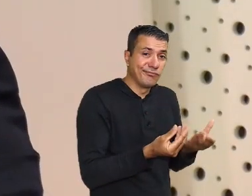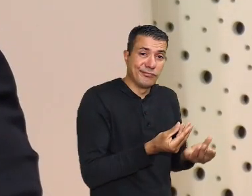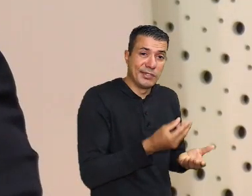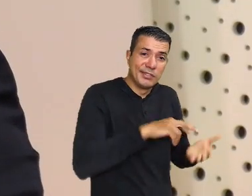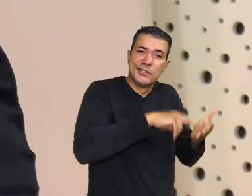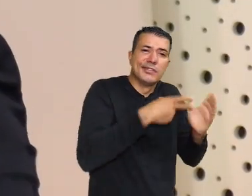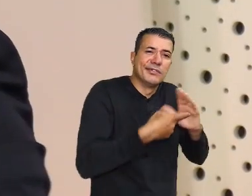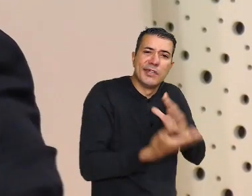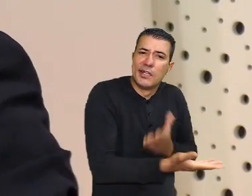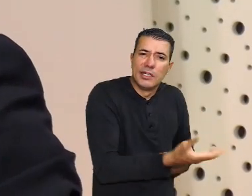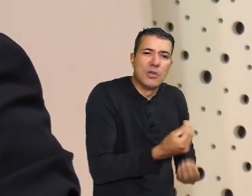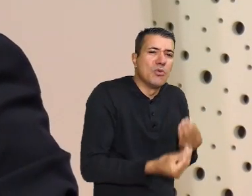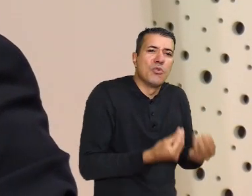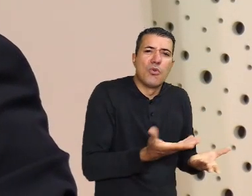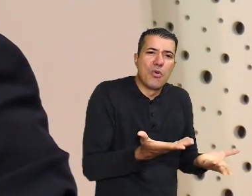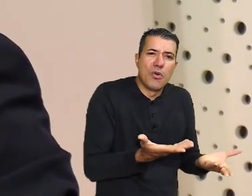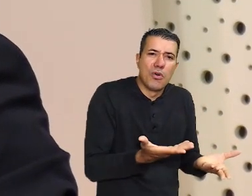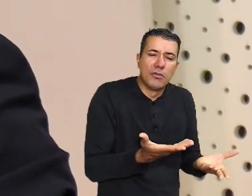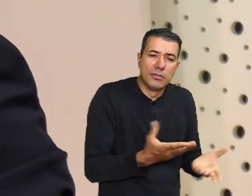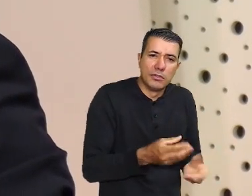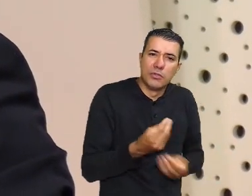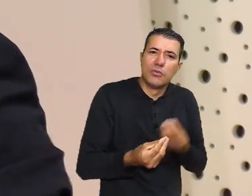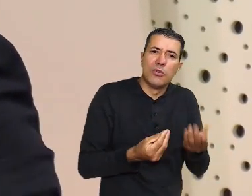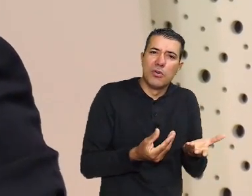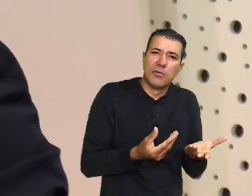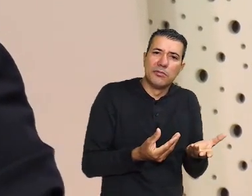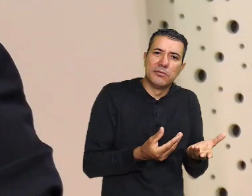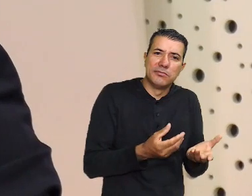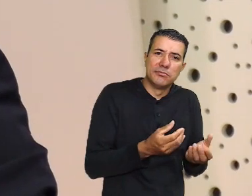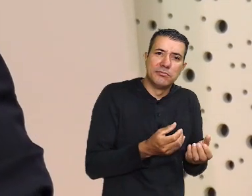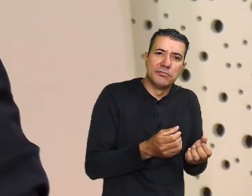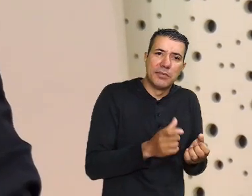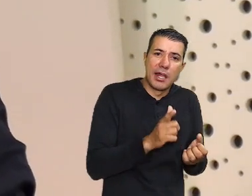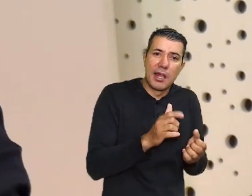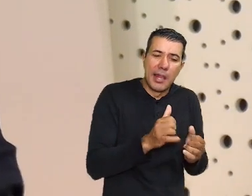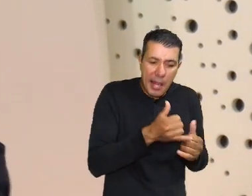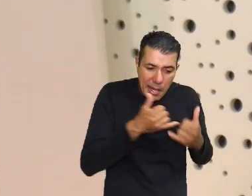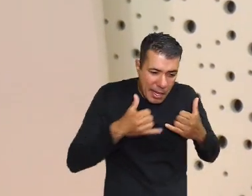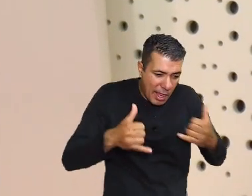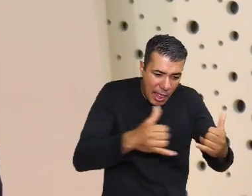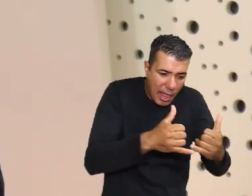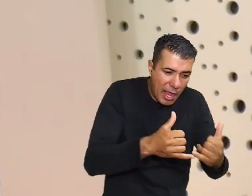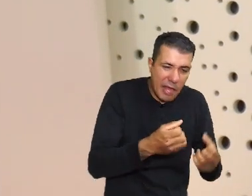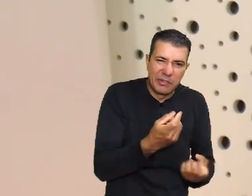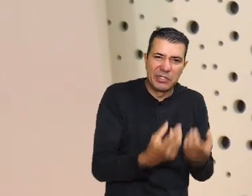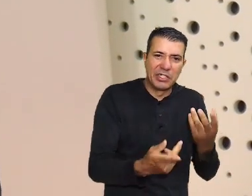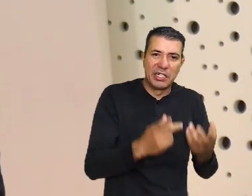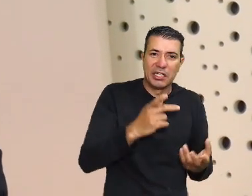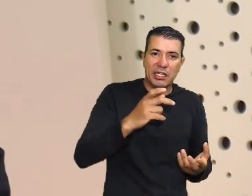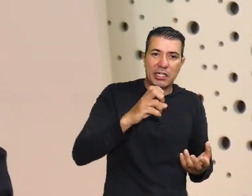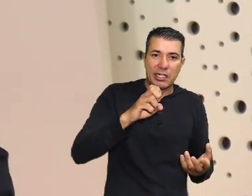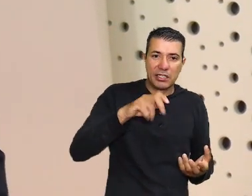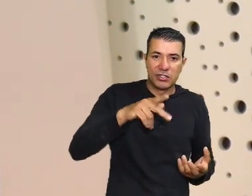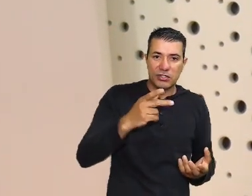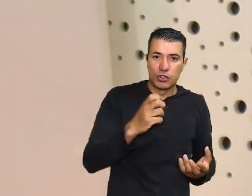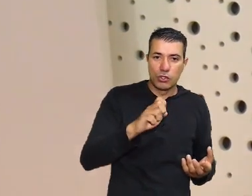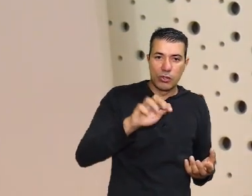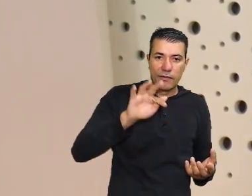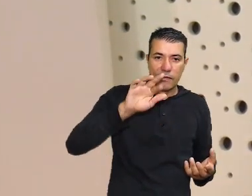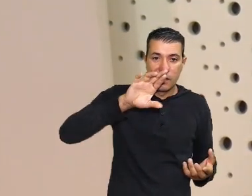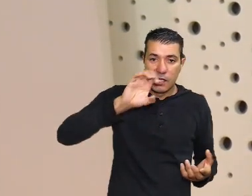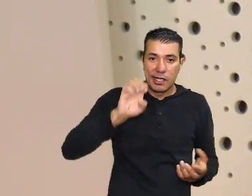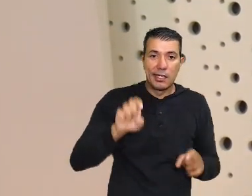arde a chama eternamente vai ser jogado no lago de fogo, enxofre? Ali no lago de fogo. Agora, se nós entendermos o conceito bíblico de